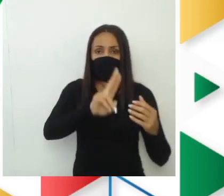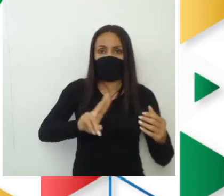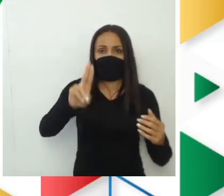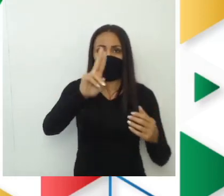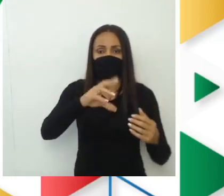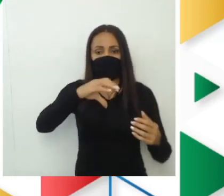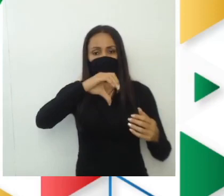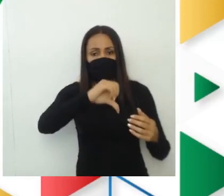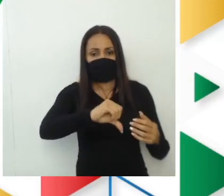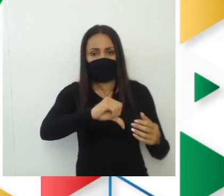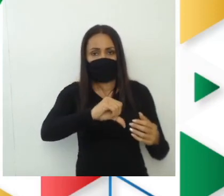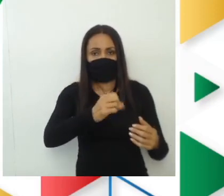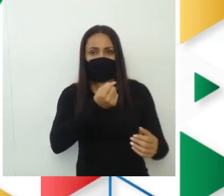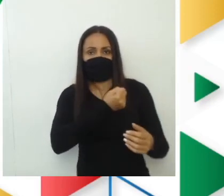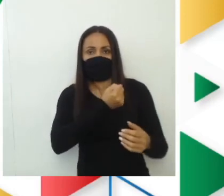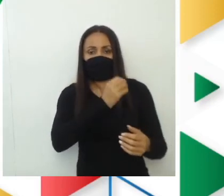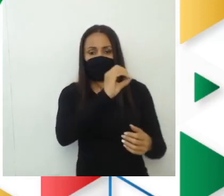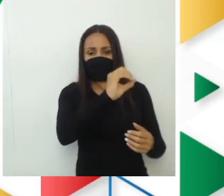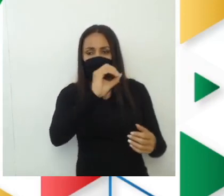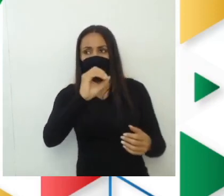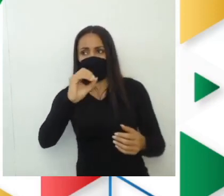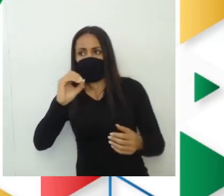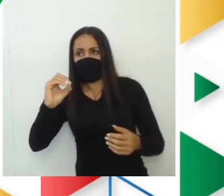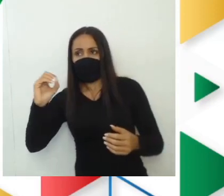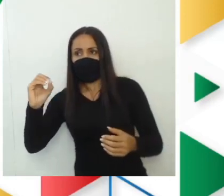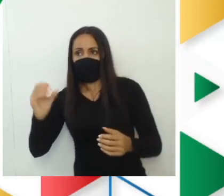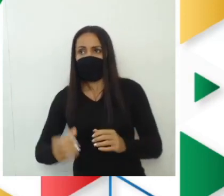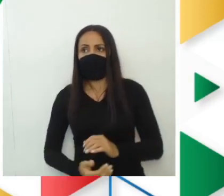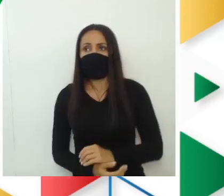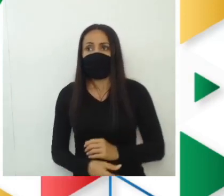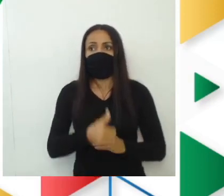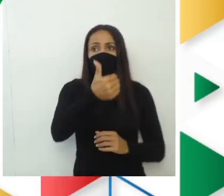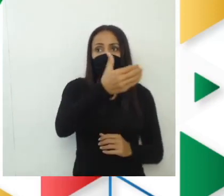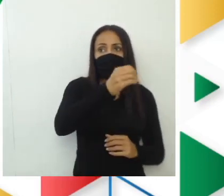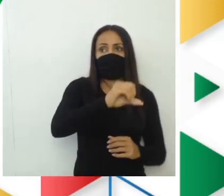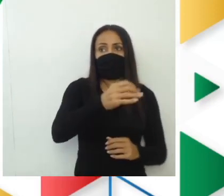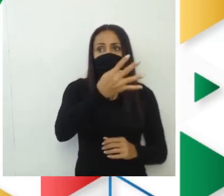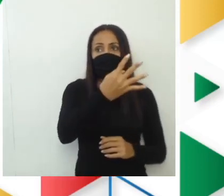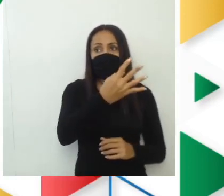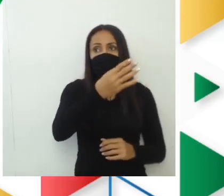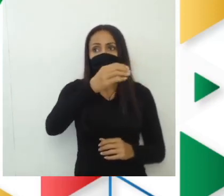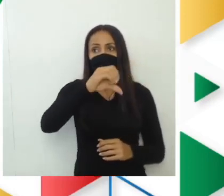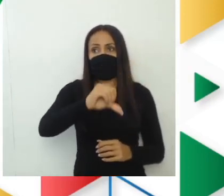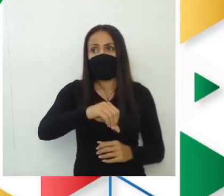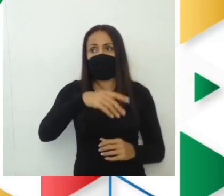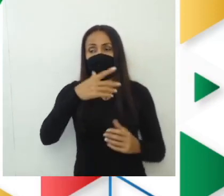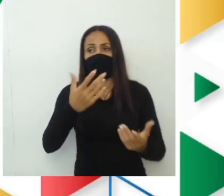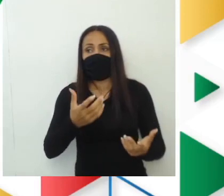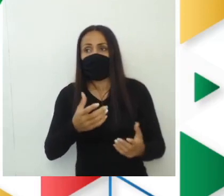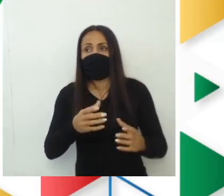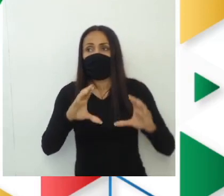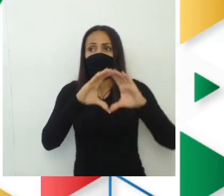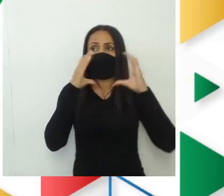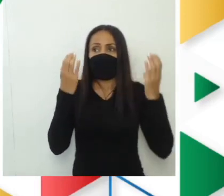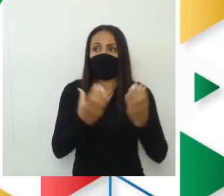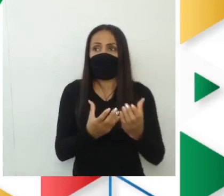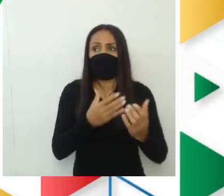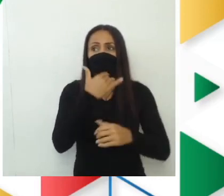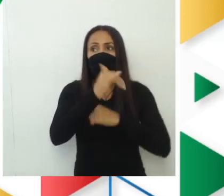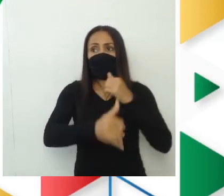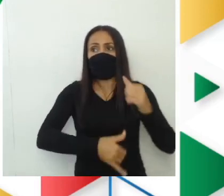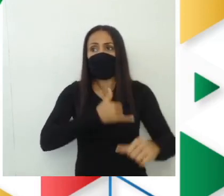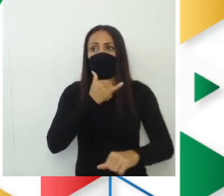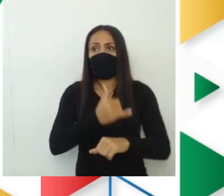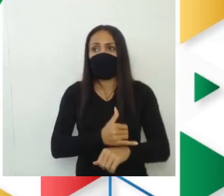Em 1949, a 9ª Conferência Internacional dos Pesos e Medidas realizada em Paris tentou acabar com